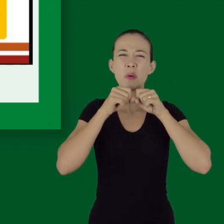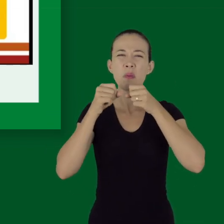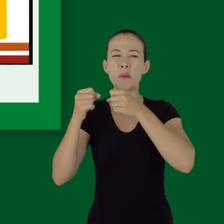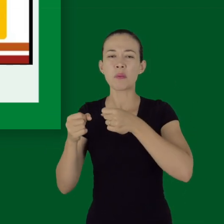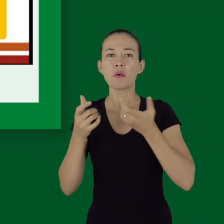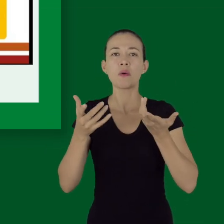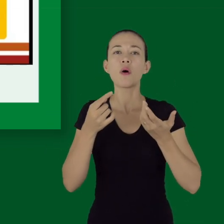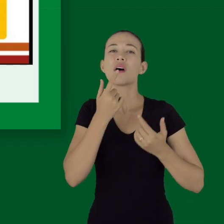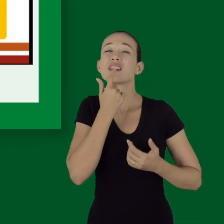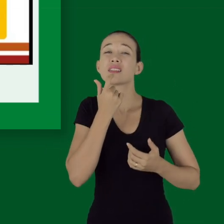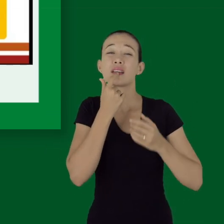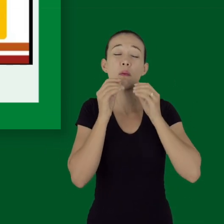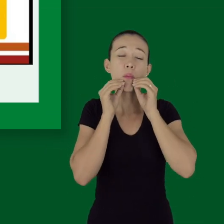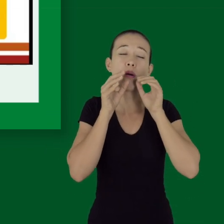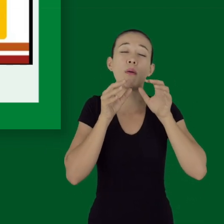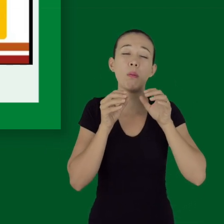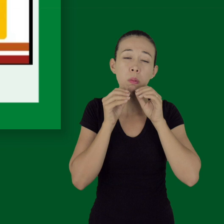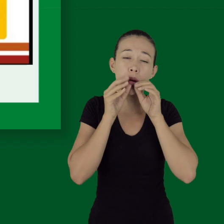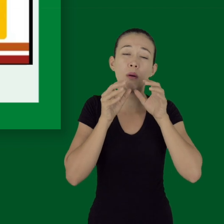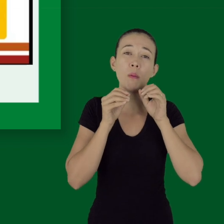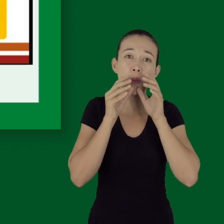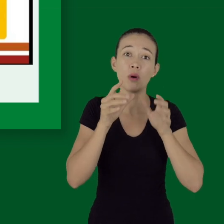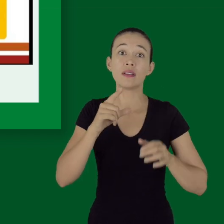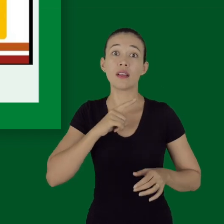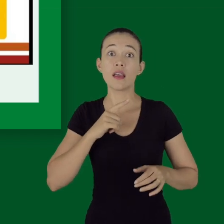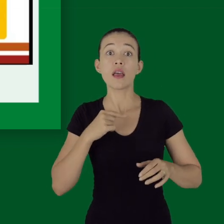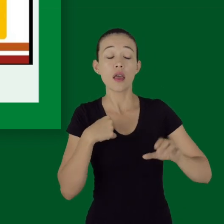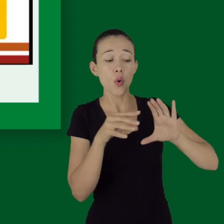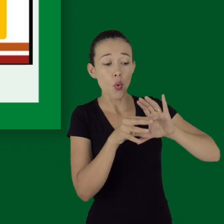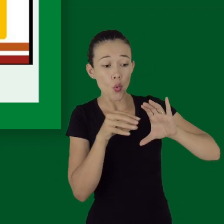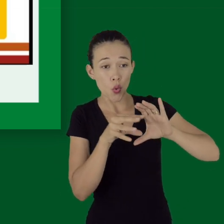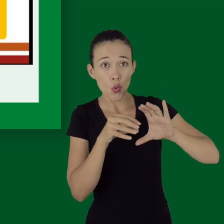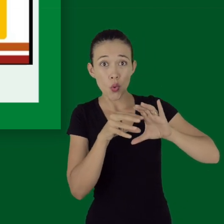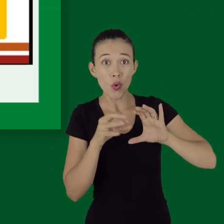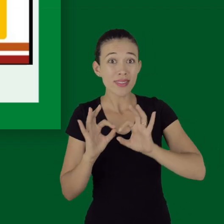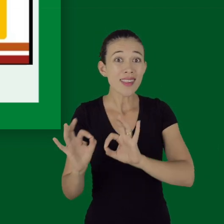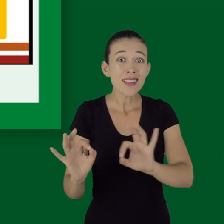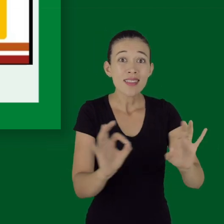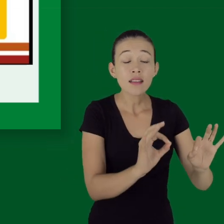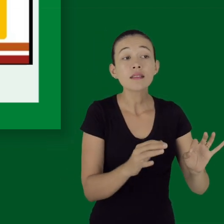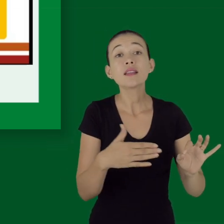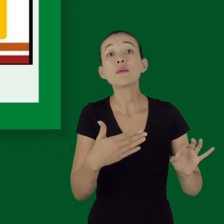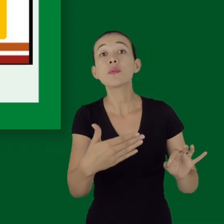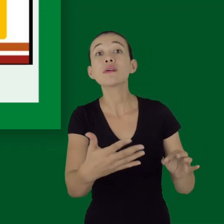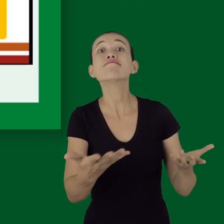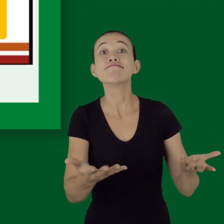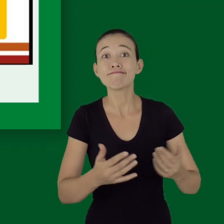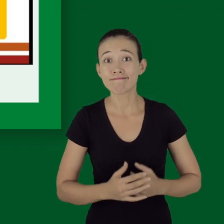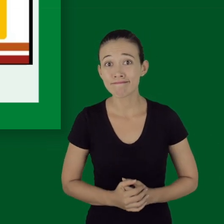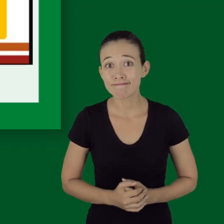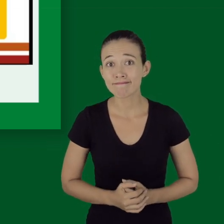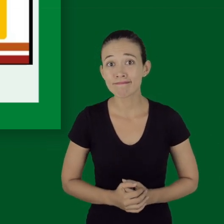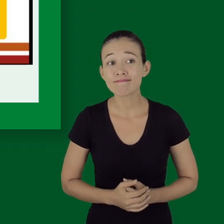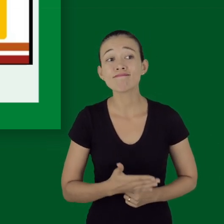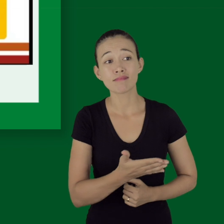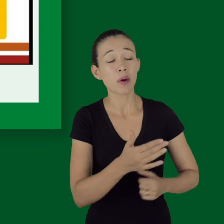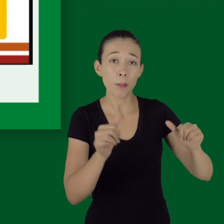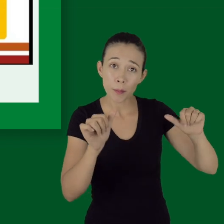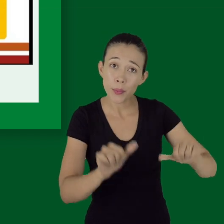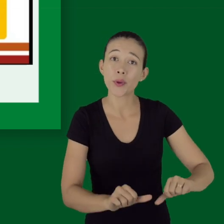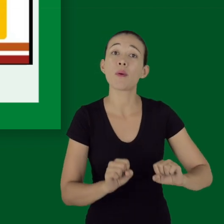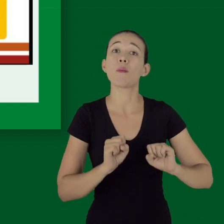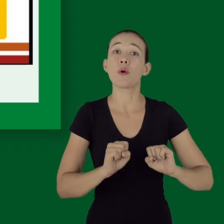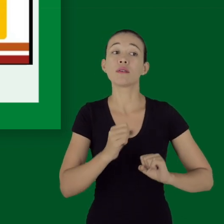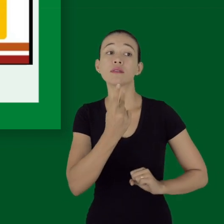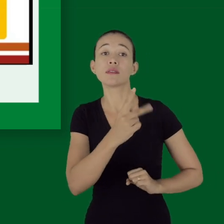oxigenação e, inclusive, oxigenação cerebral, o paciente para. Então, obstrução de via aérea, seja o rebaixamento da base da língua apenas pela condição